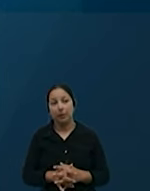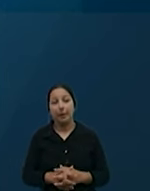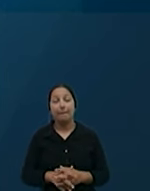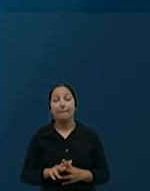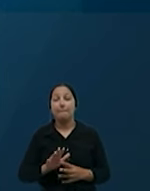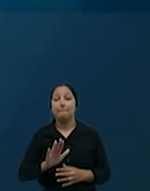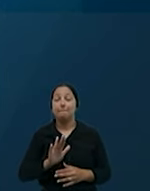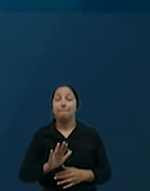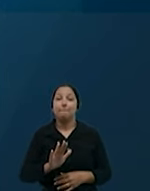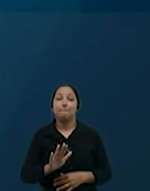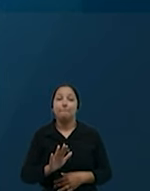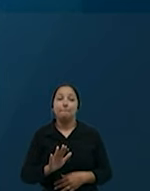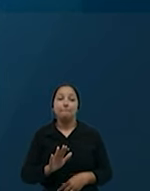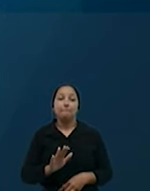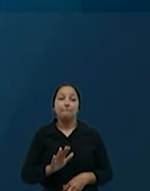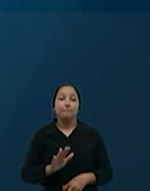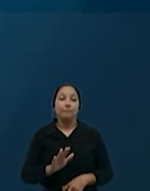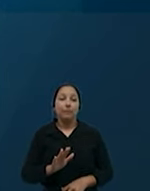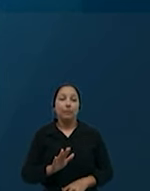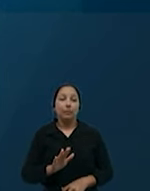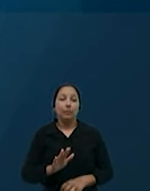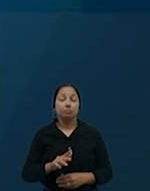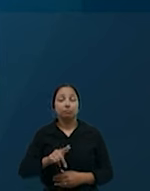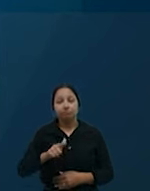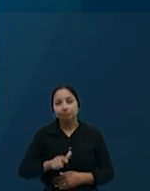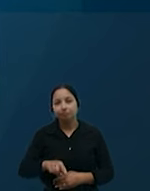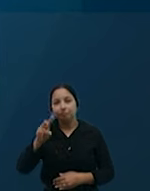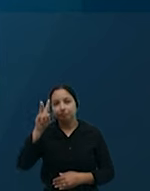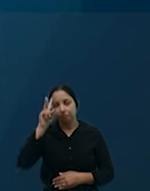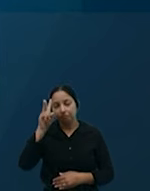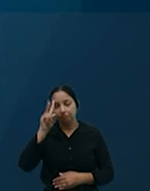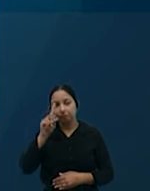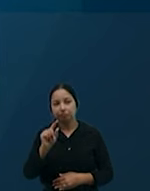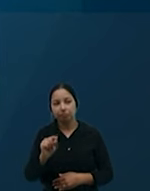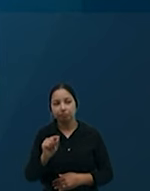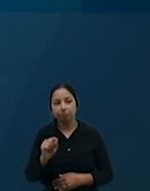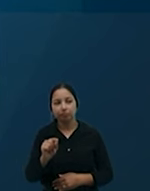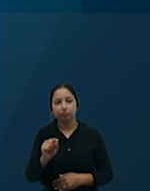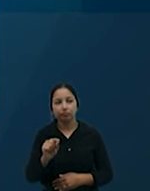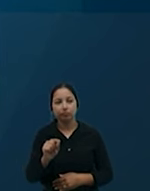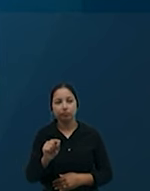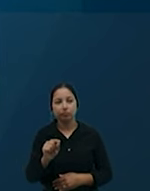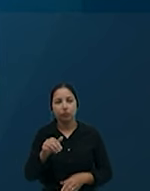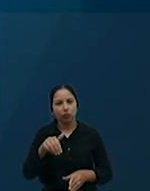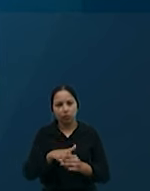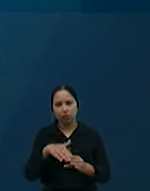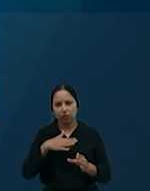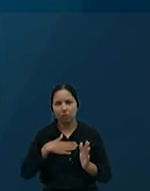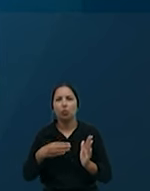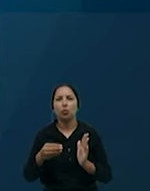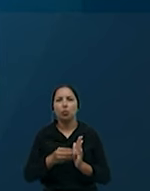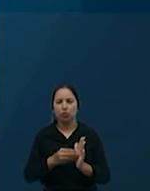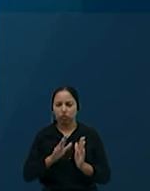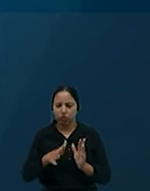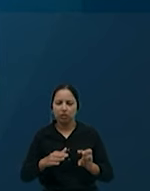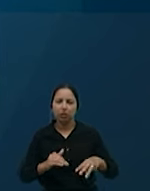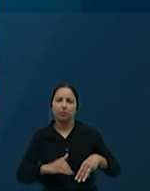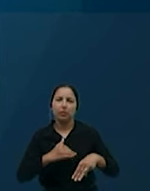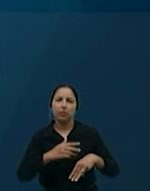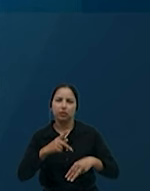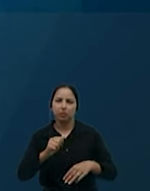aqui eu vou de novo lembrar, né, o que disse, e até replico no meu voto, o que disse o ministro Paulo Sérgio.